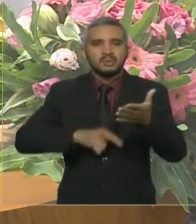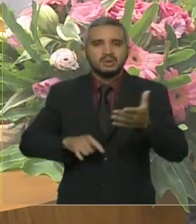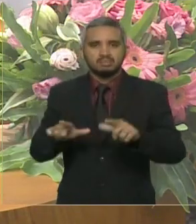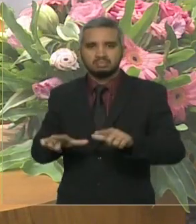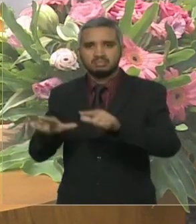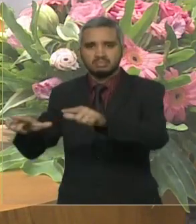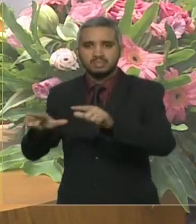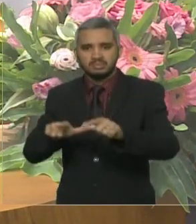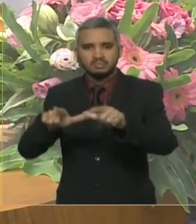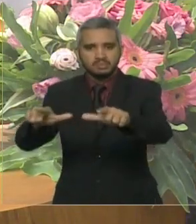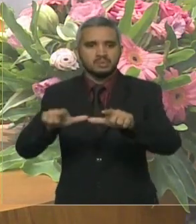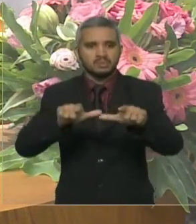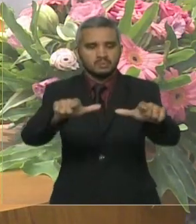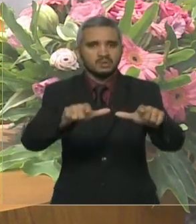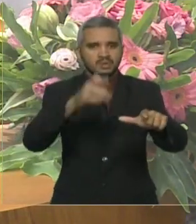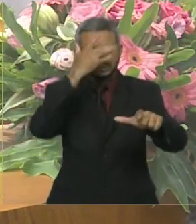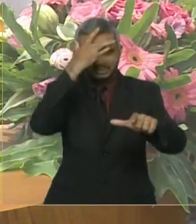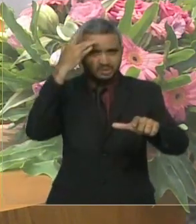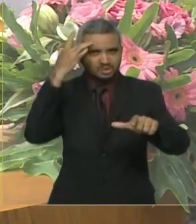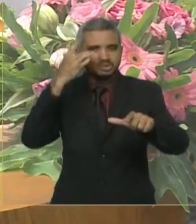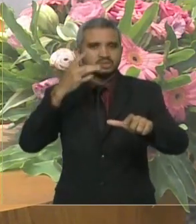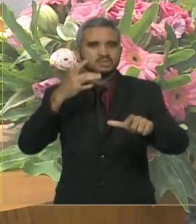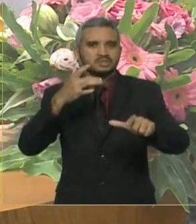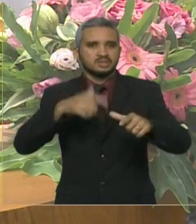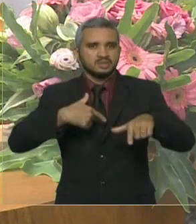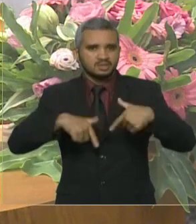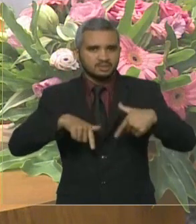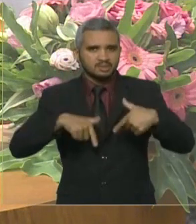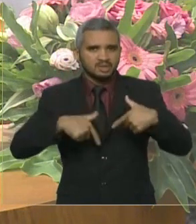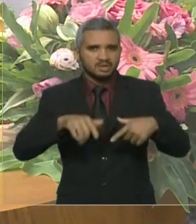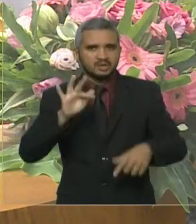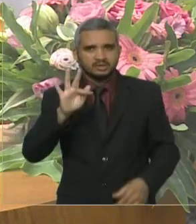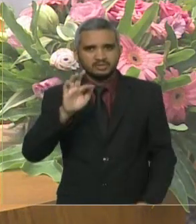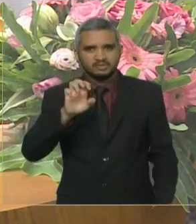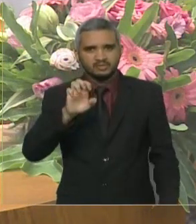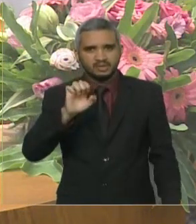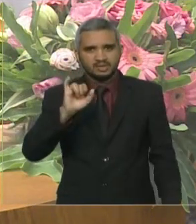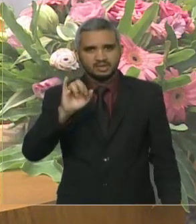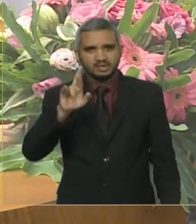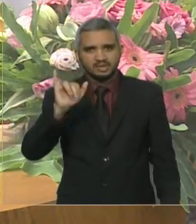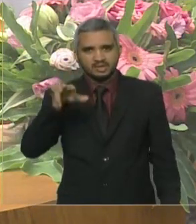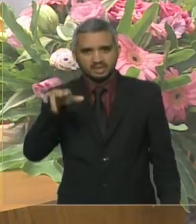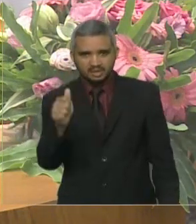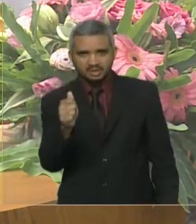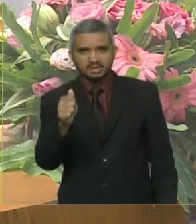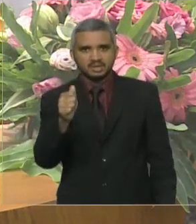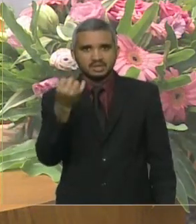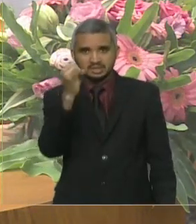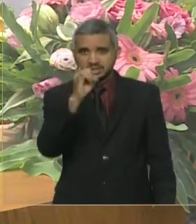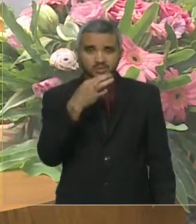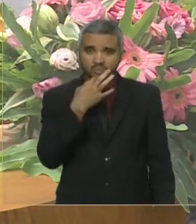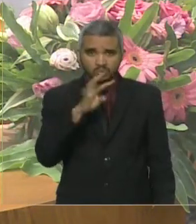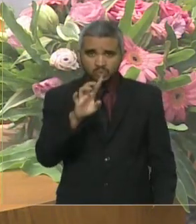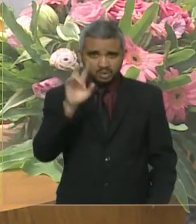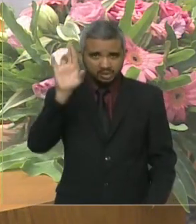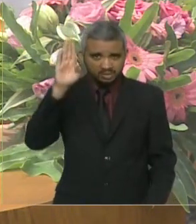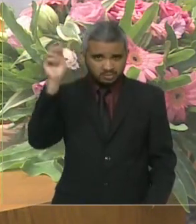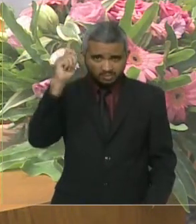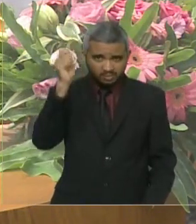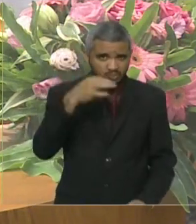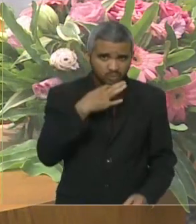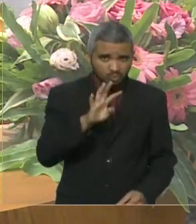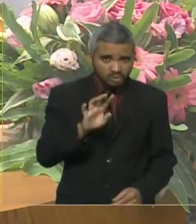Corda, de toda a feirinha. Para quem conhece Barra do Corda, para quem não conhece Barra do Corda, a feirinha é onde